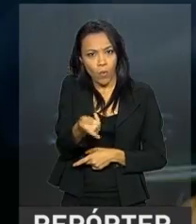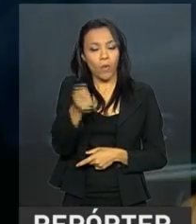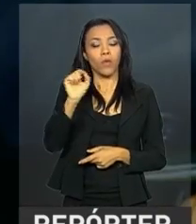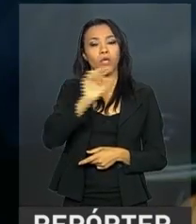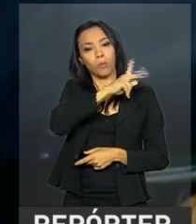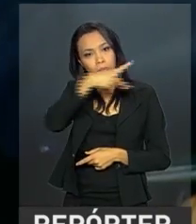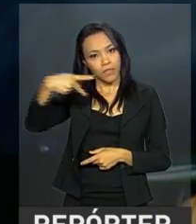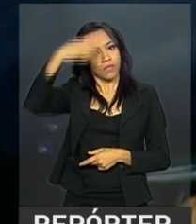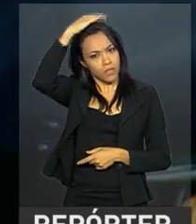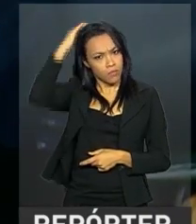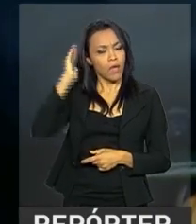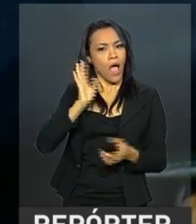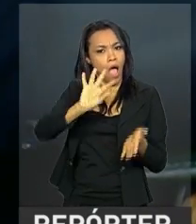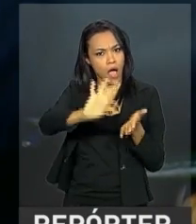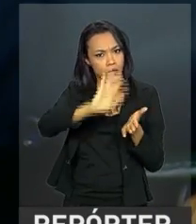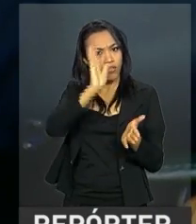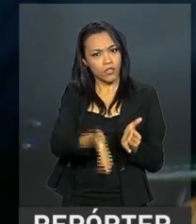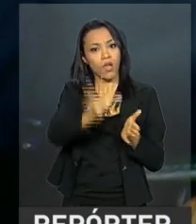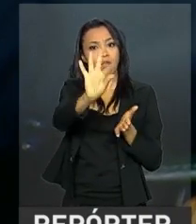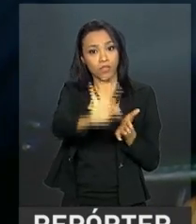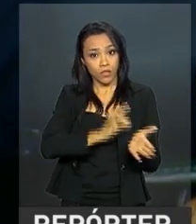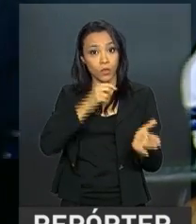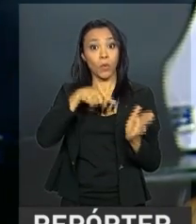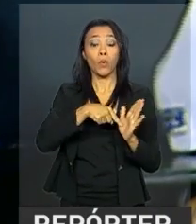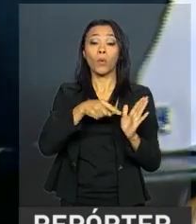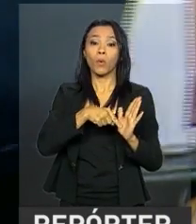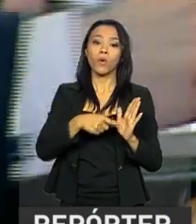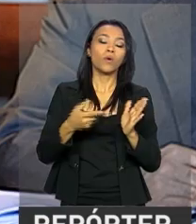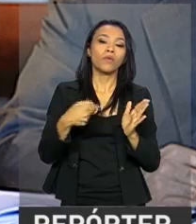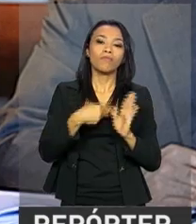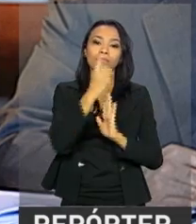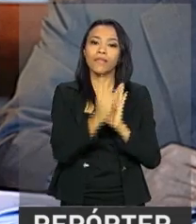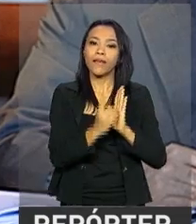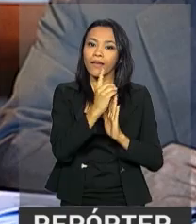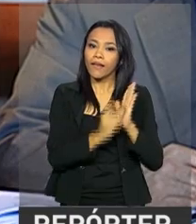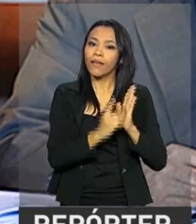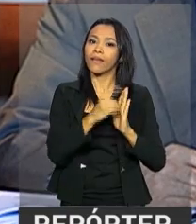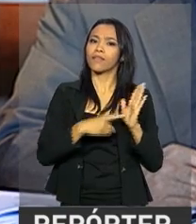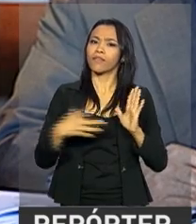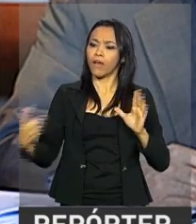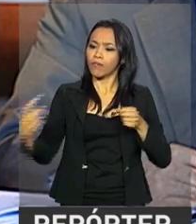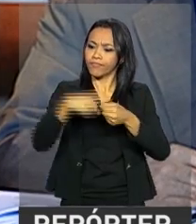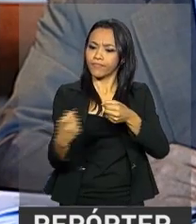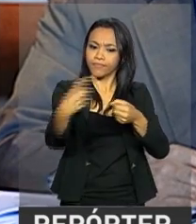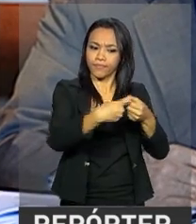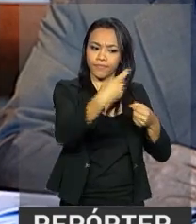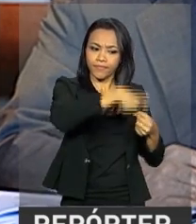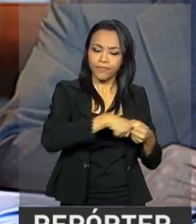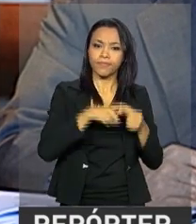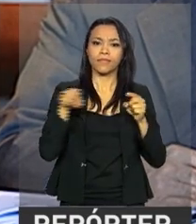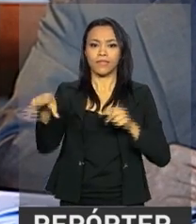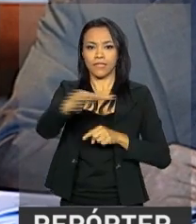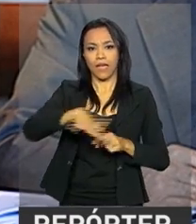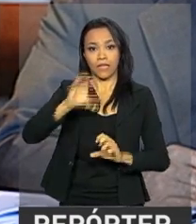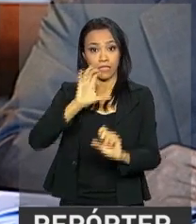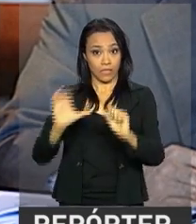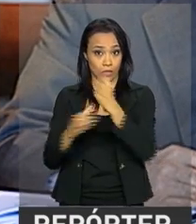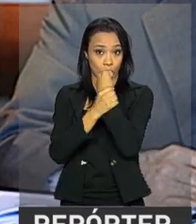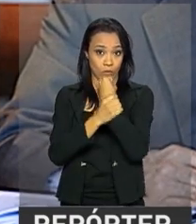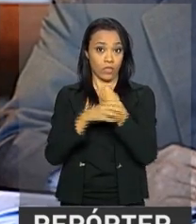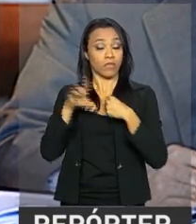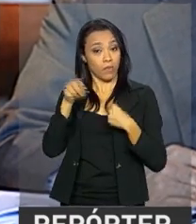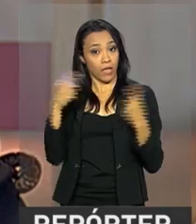decreto criando o programa de proteção integrada de fronteiras que vai reunir órgãos de inteligência e de segurança para combater